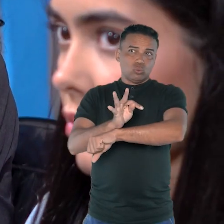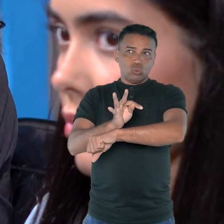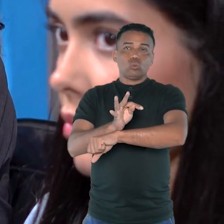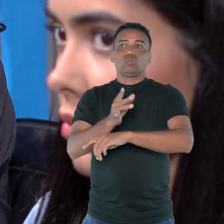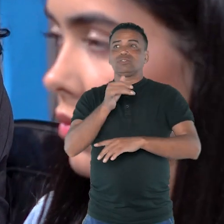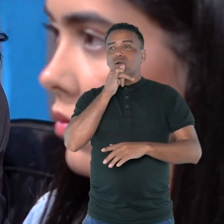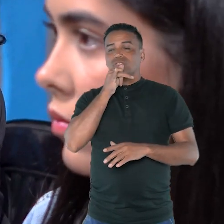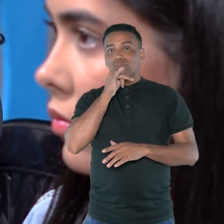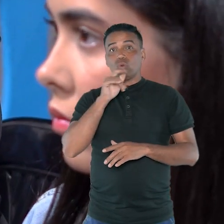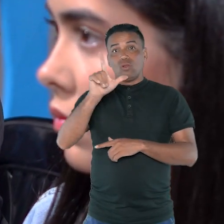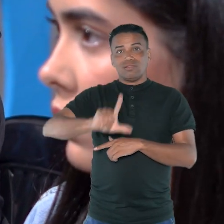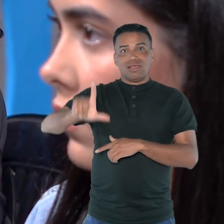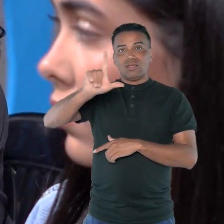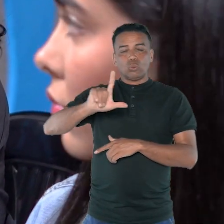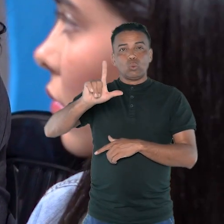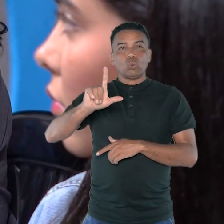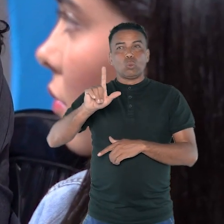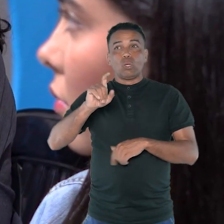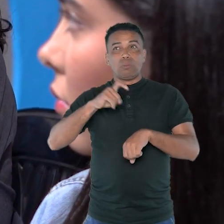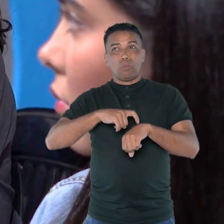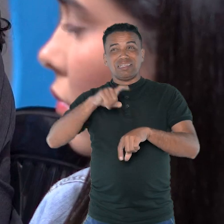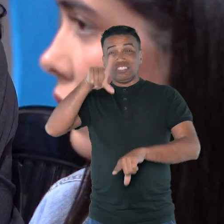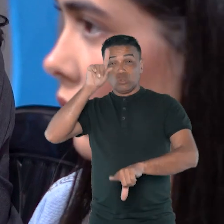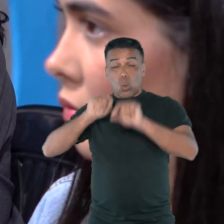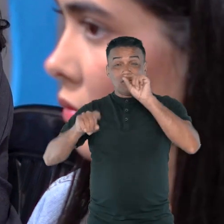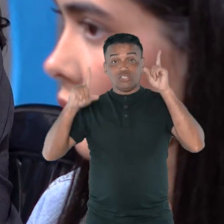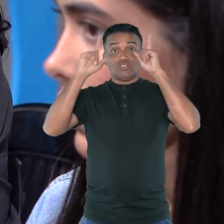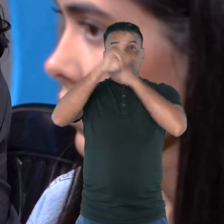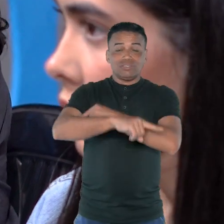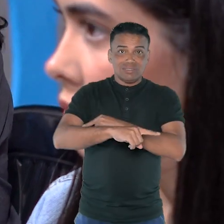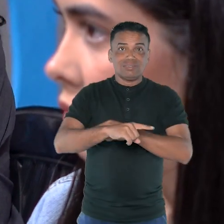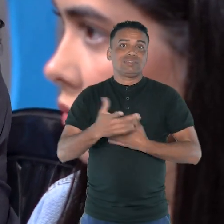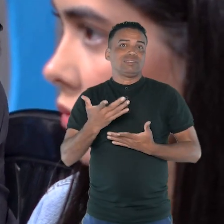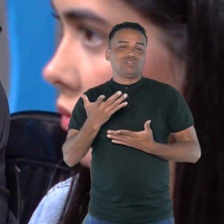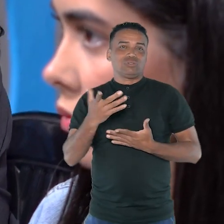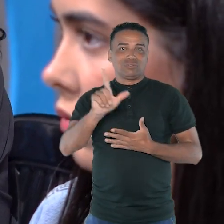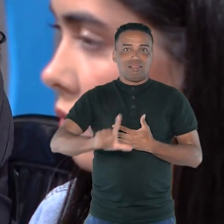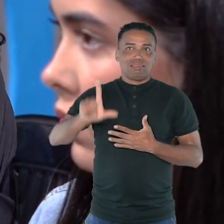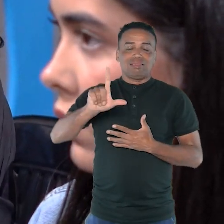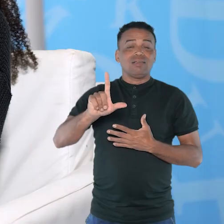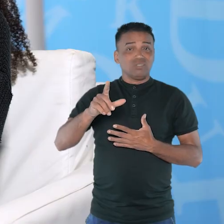desumanização. E o seu livro é muito isso, eu achei. Você considera uma encruzilhada?